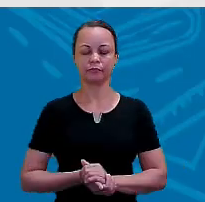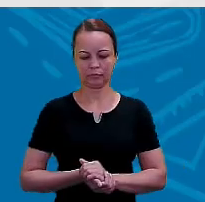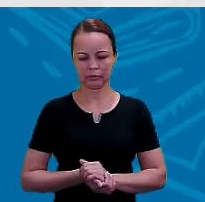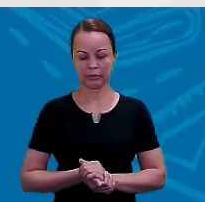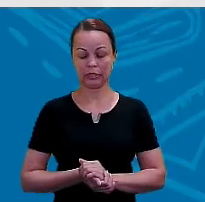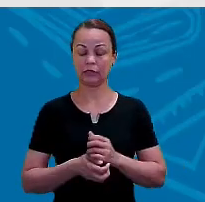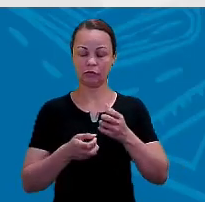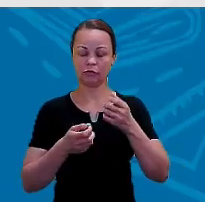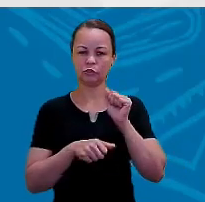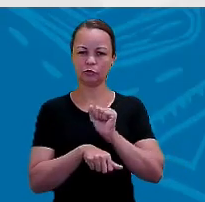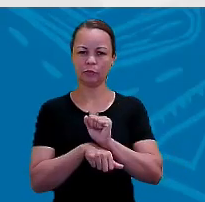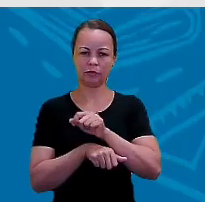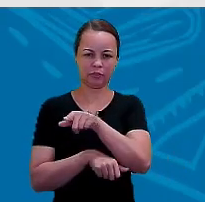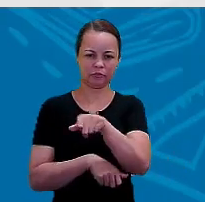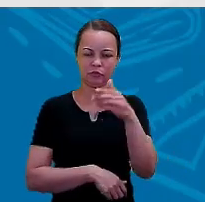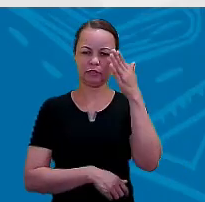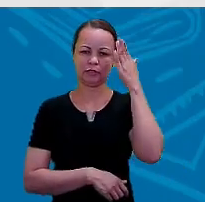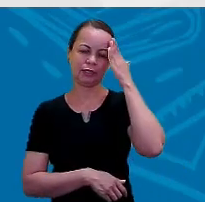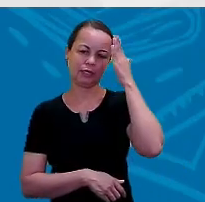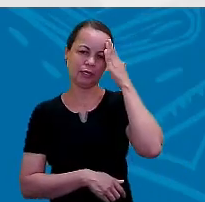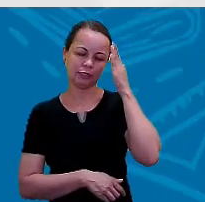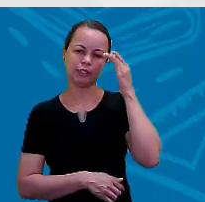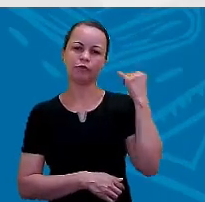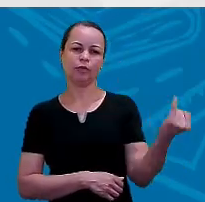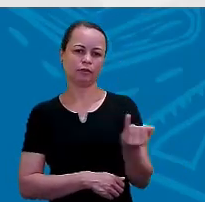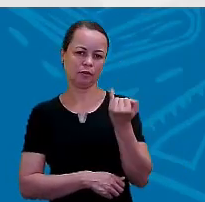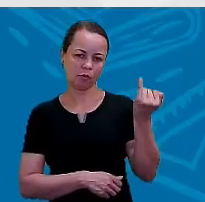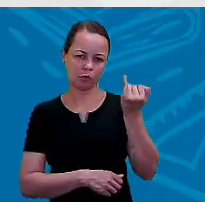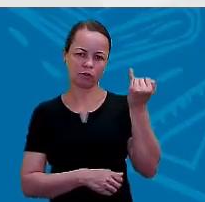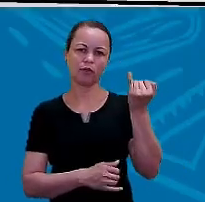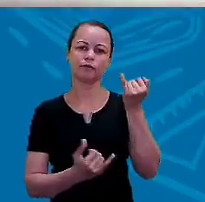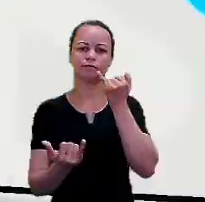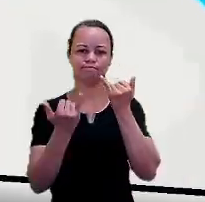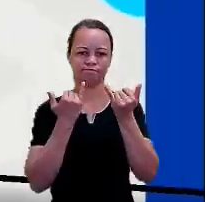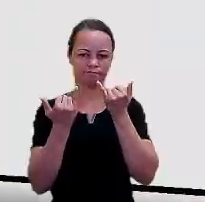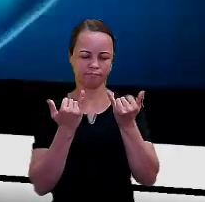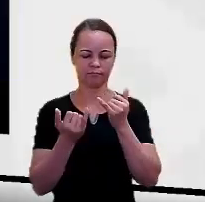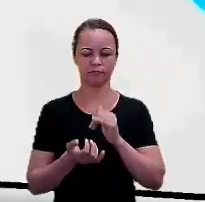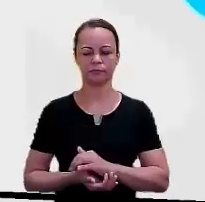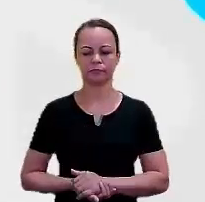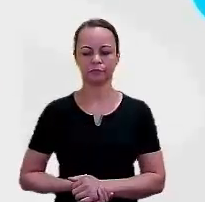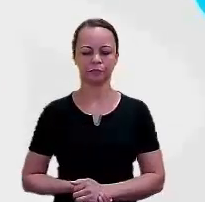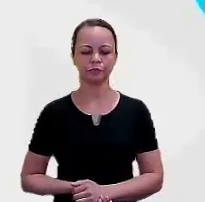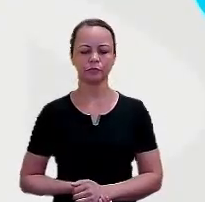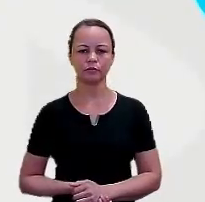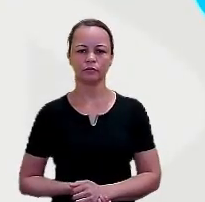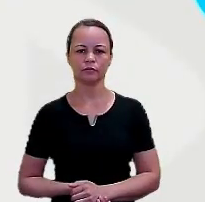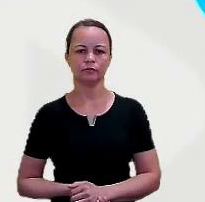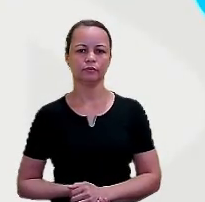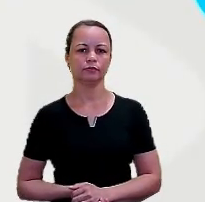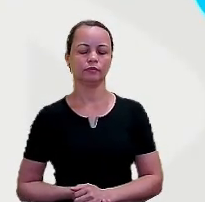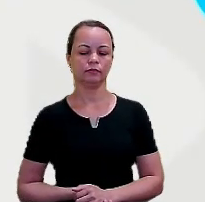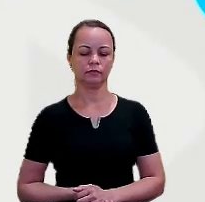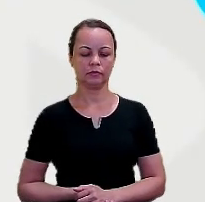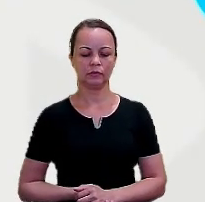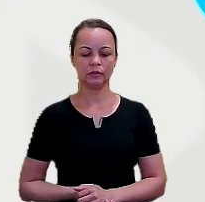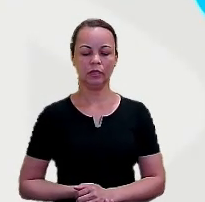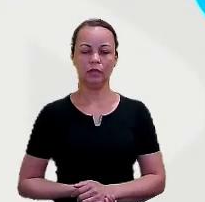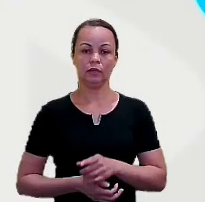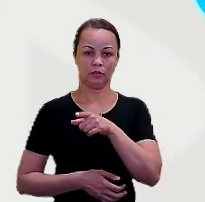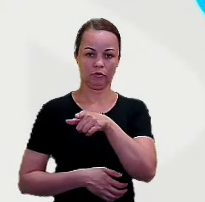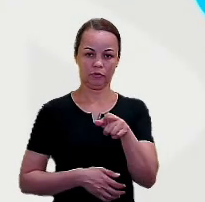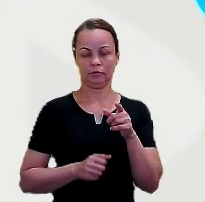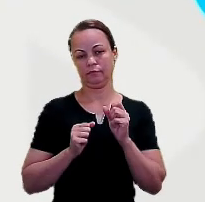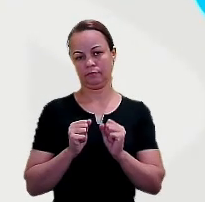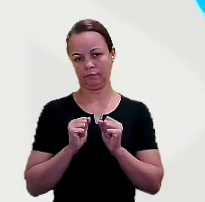compreendido a importância desse momento, a importância dessa informação. E aqui, só para que vocês possam mais uma vez